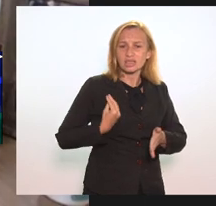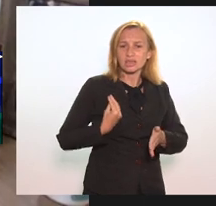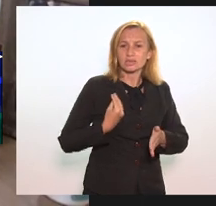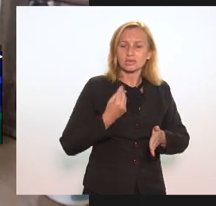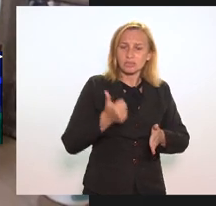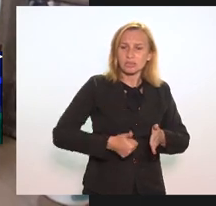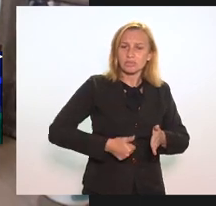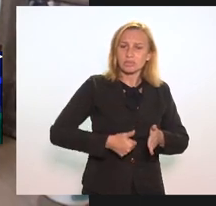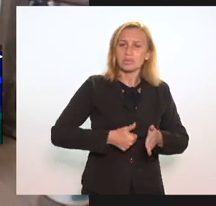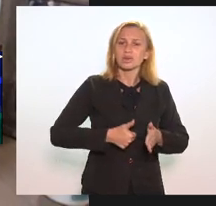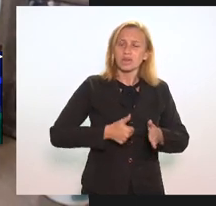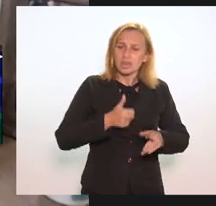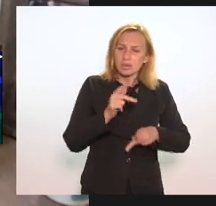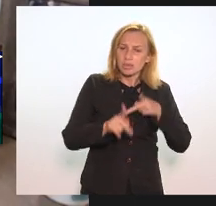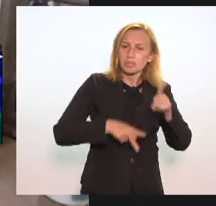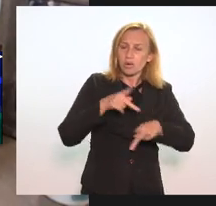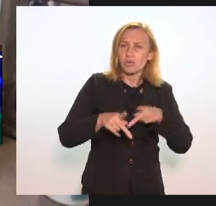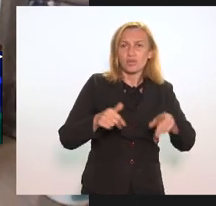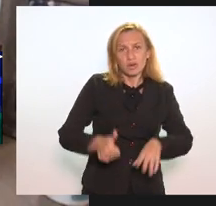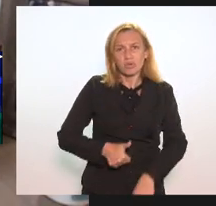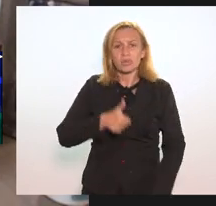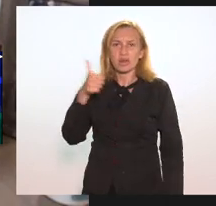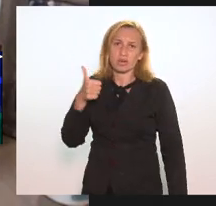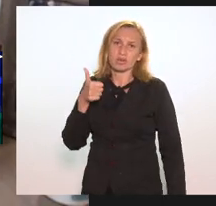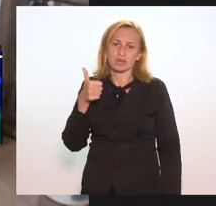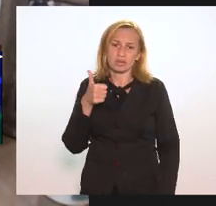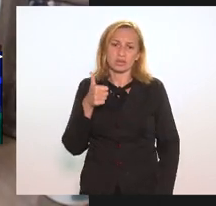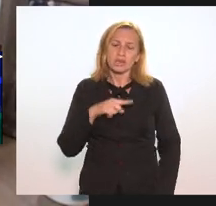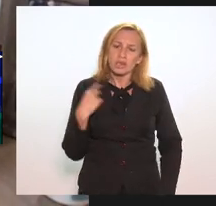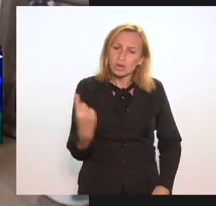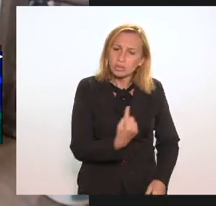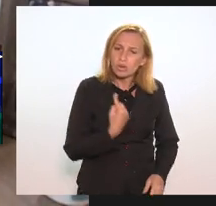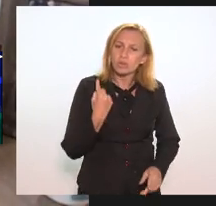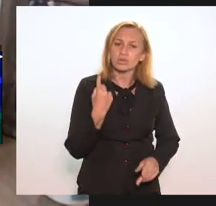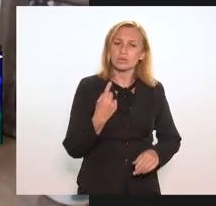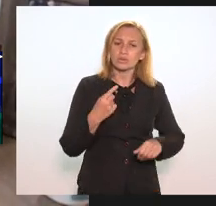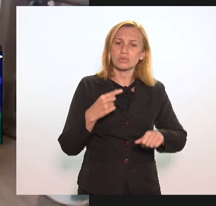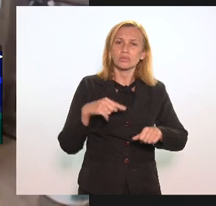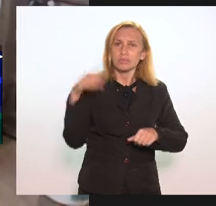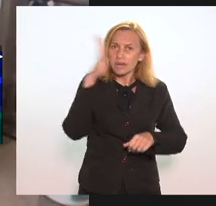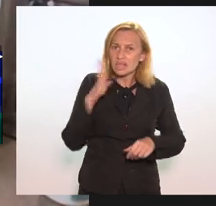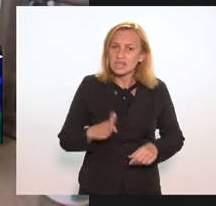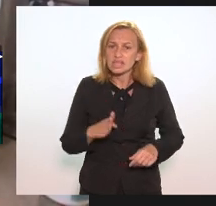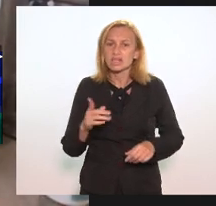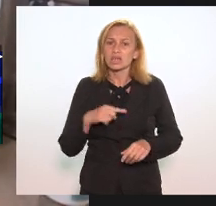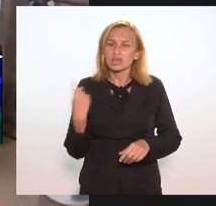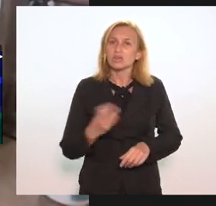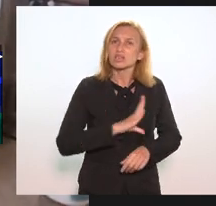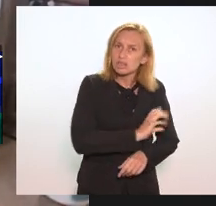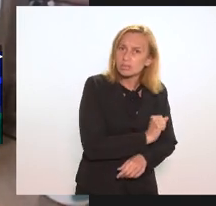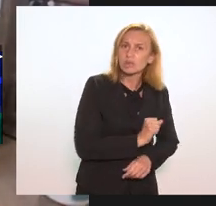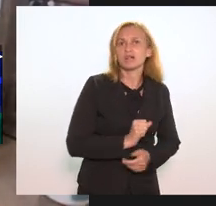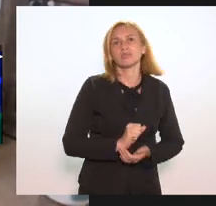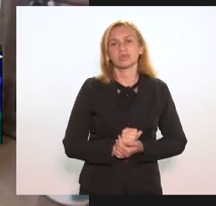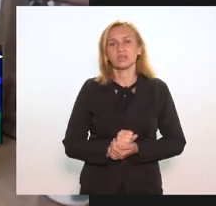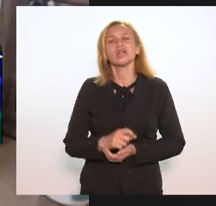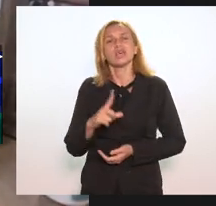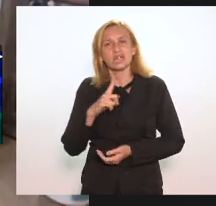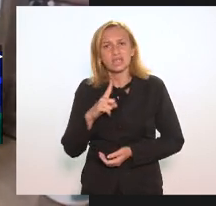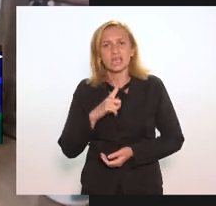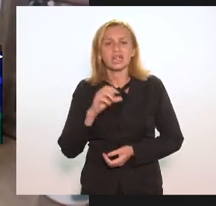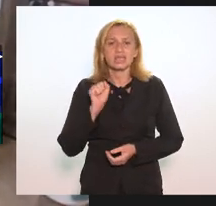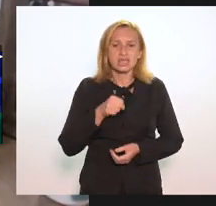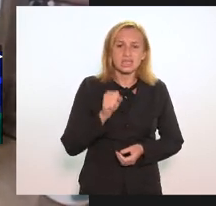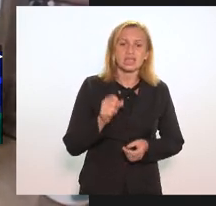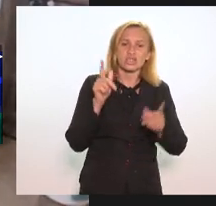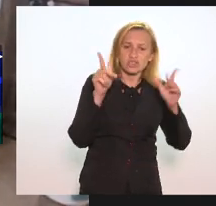maior patrimônio que a população do estado do Rio de Janeiro é a nossa população desse Brasil que este tanto ama e te a gente tem